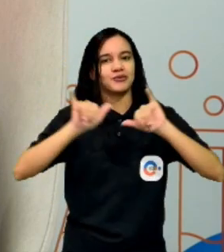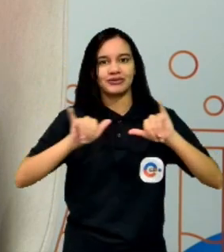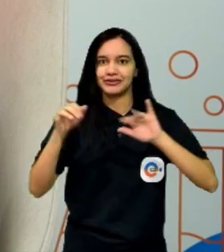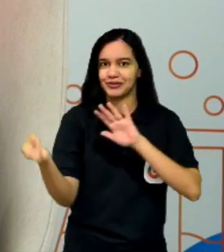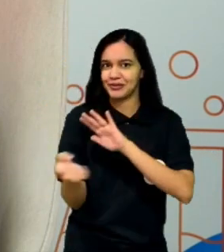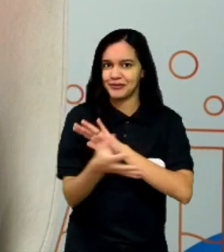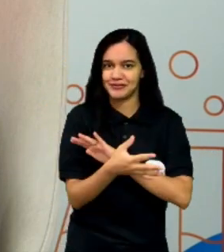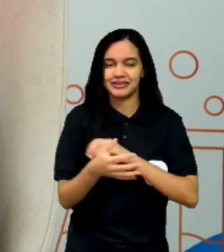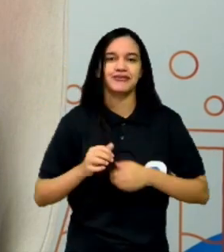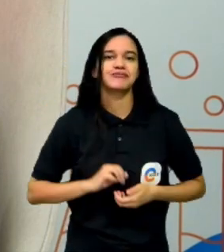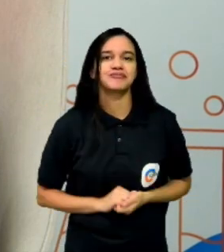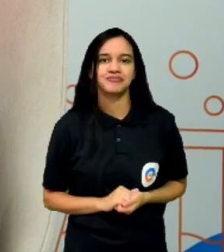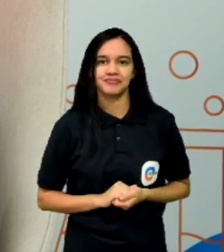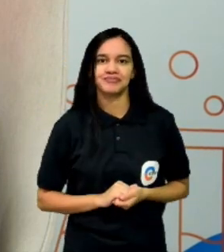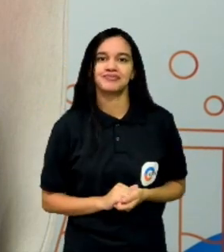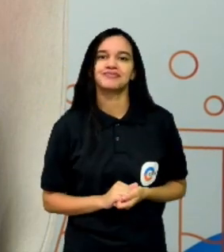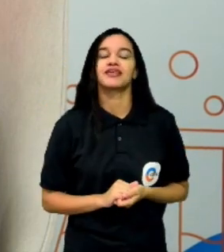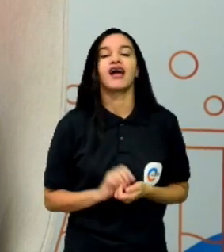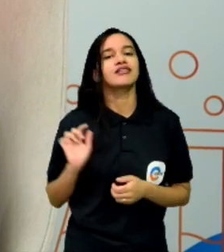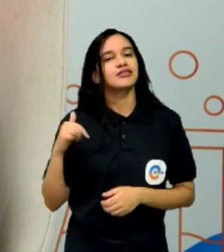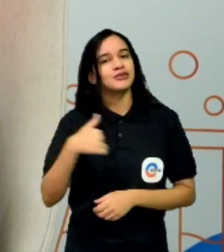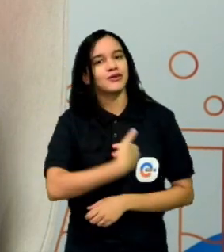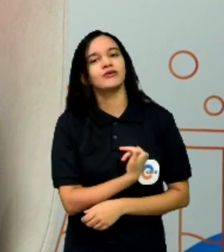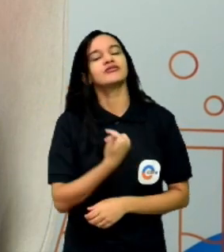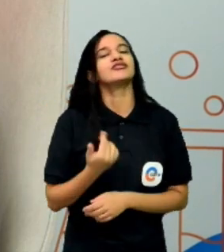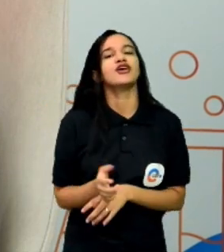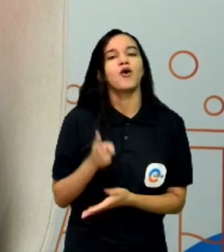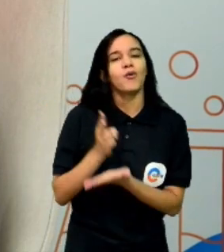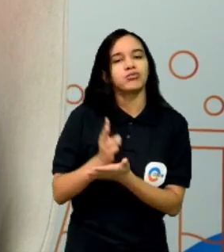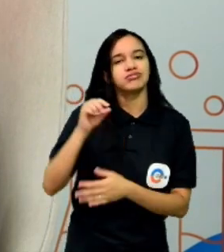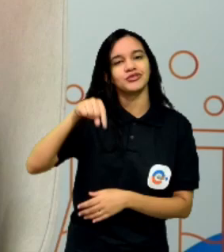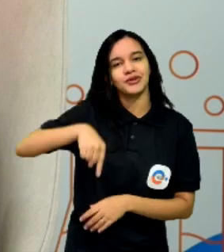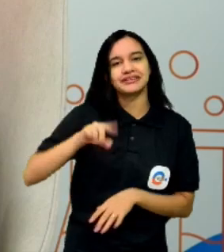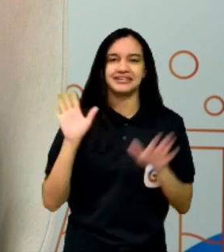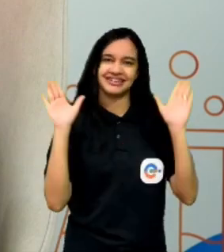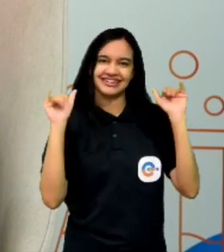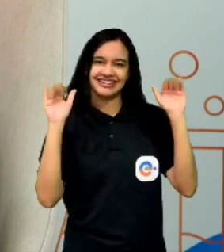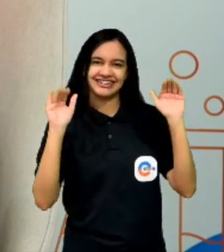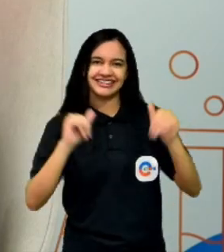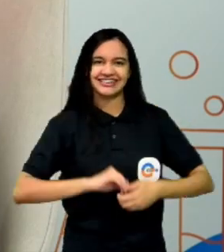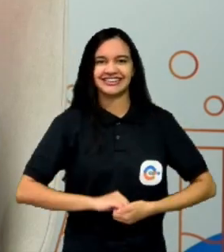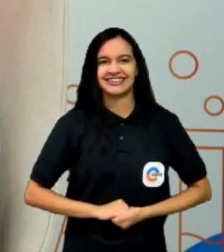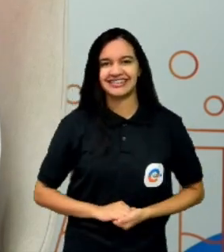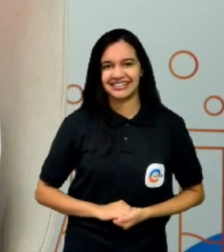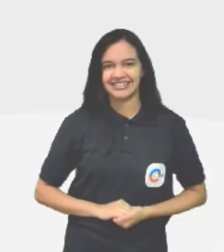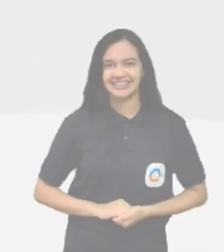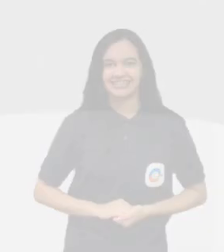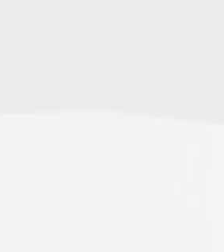novidades. É isso aí, a gente vai ficando por aqui. Tchau, tchau!